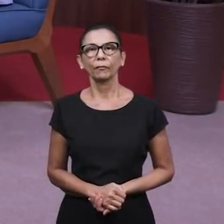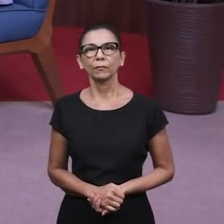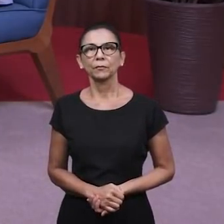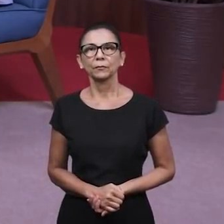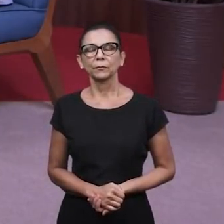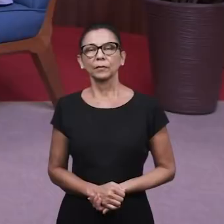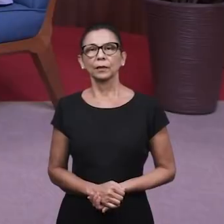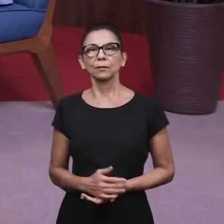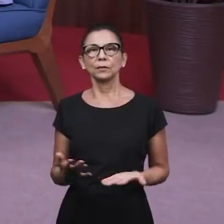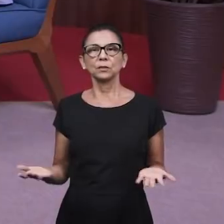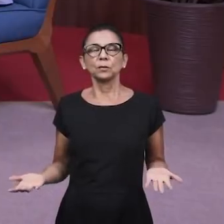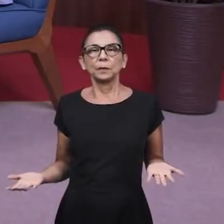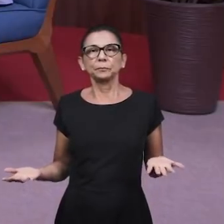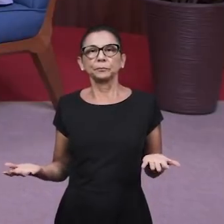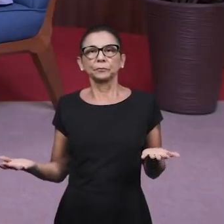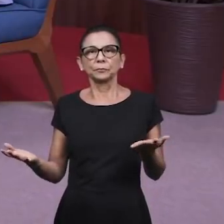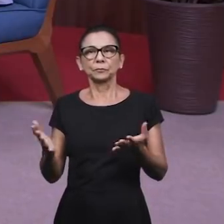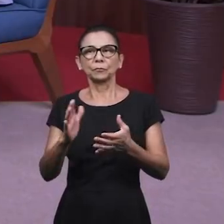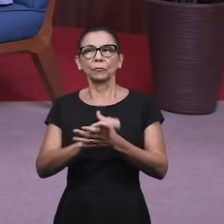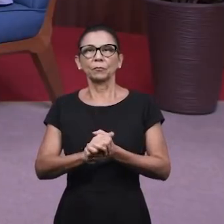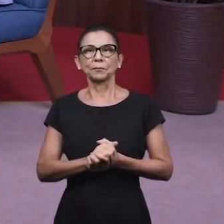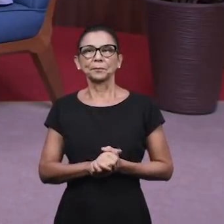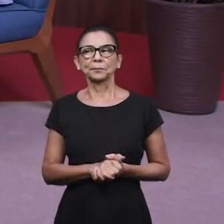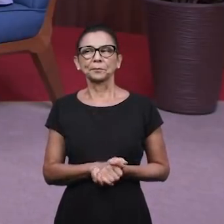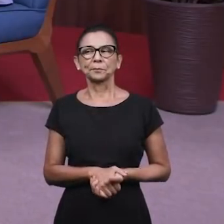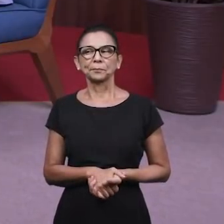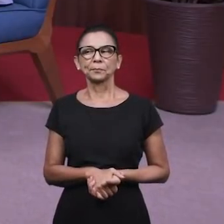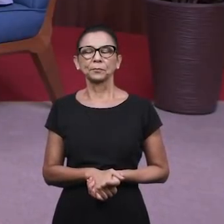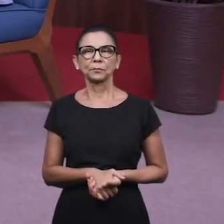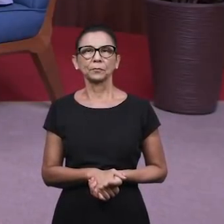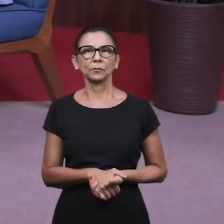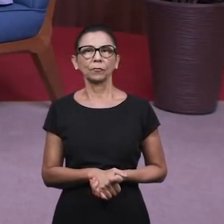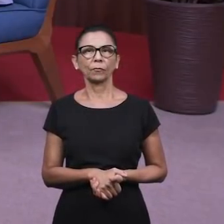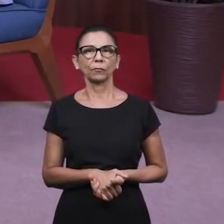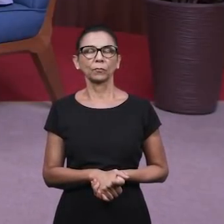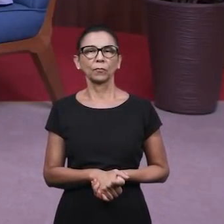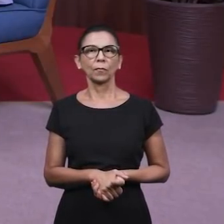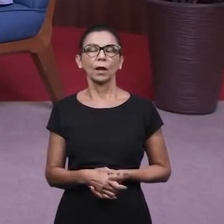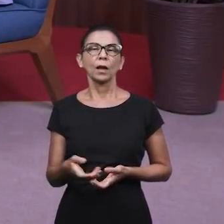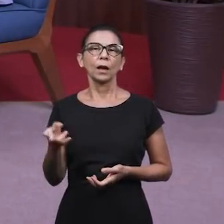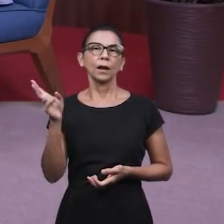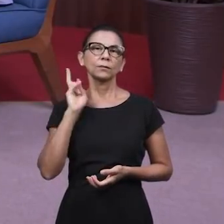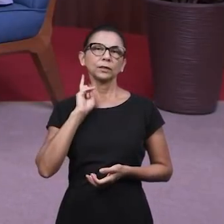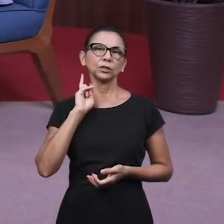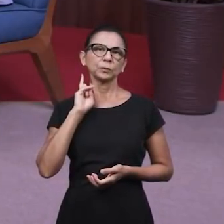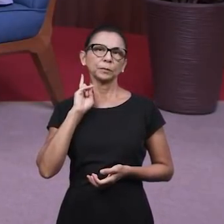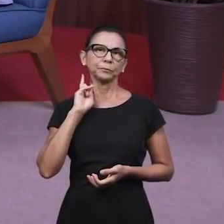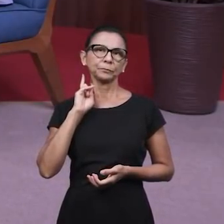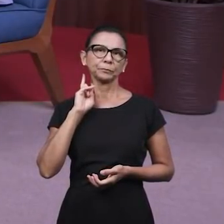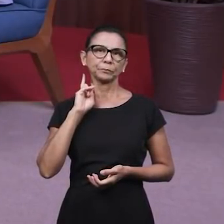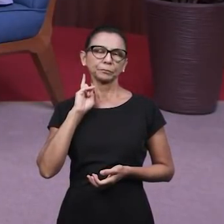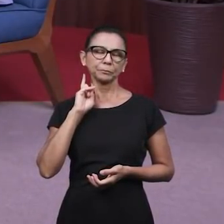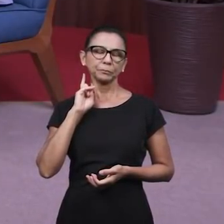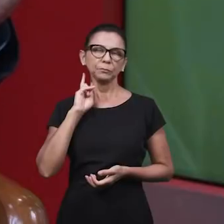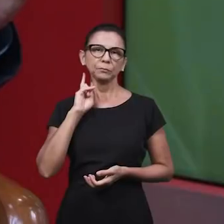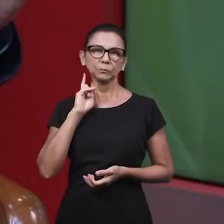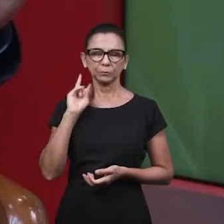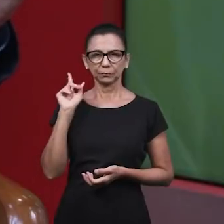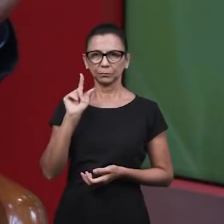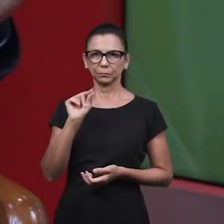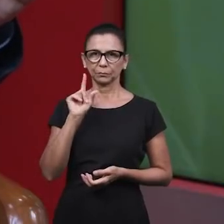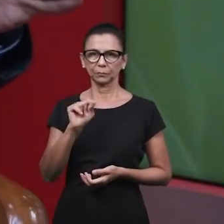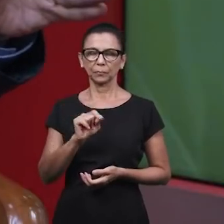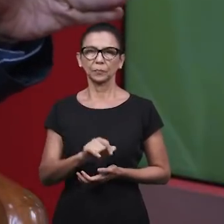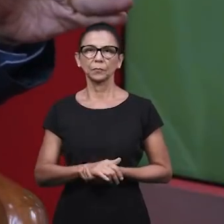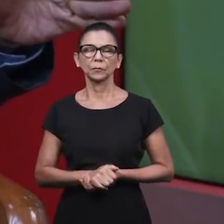Então, qual era a vítima principal no culto no Velho Testamento? Era o cordeiro. Então havia uma série